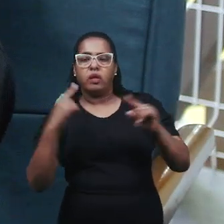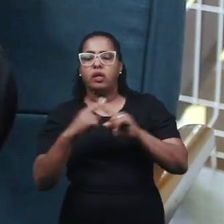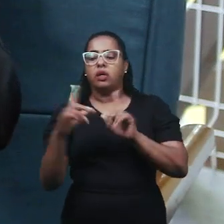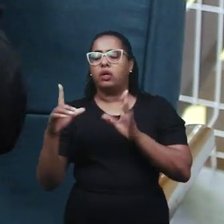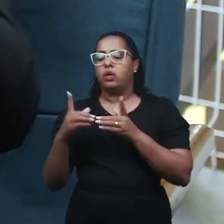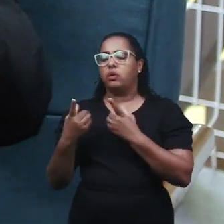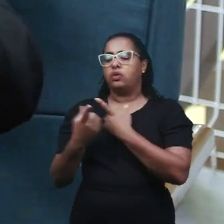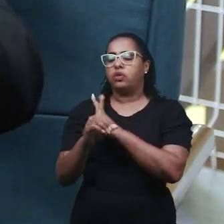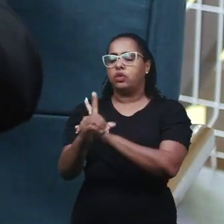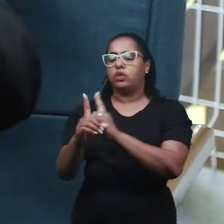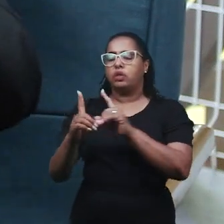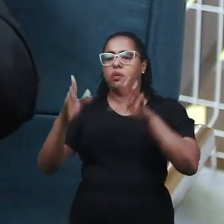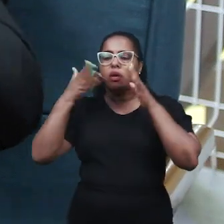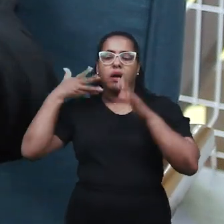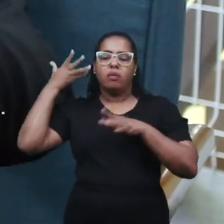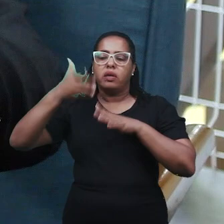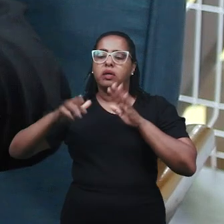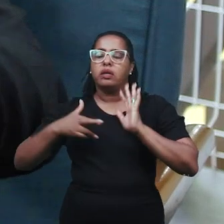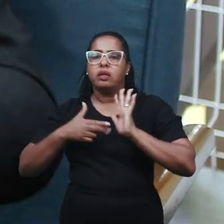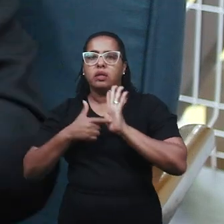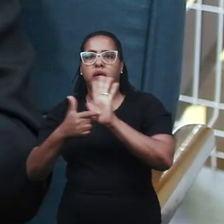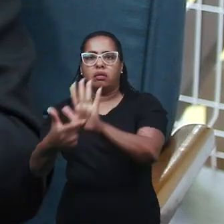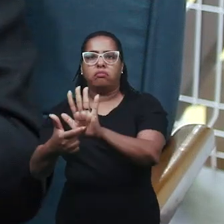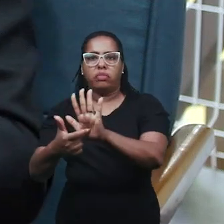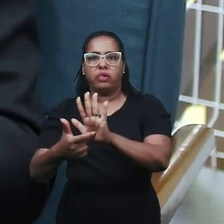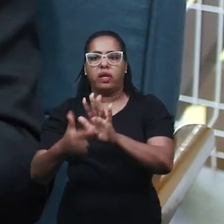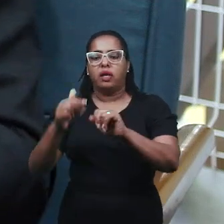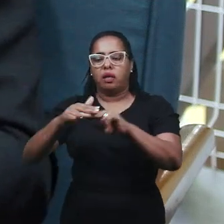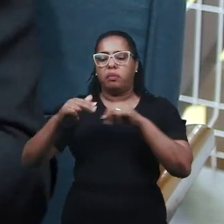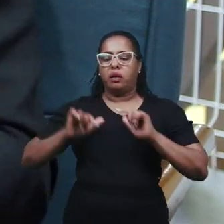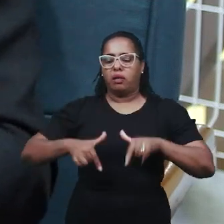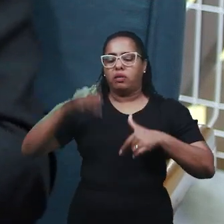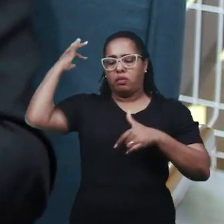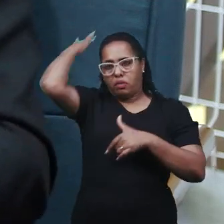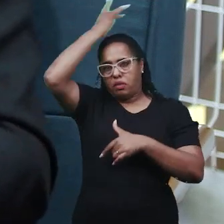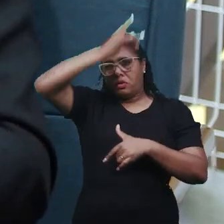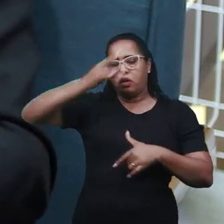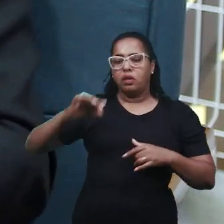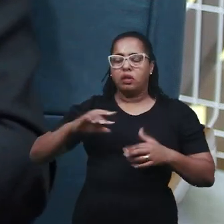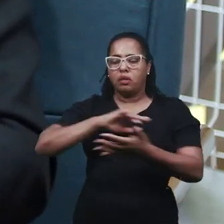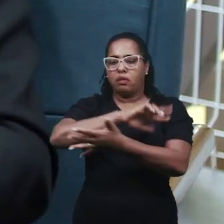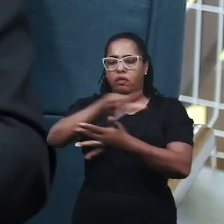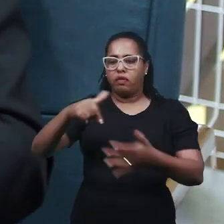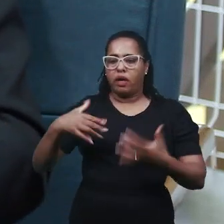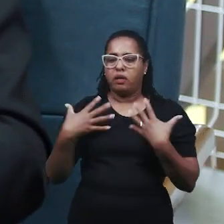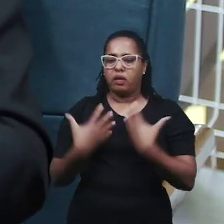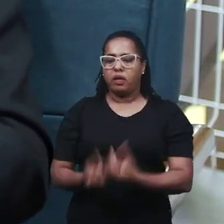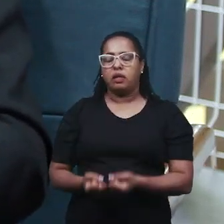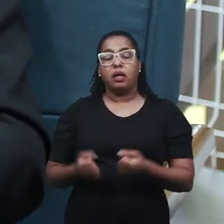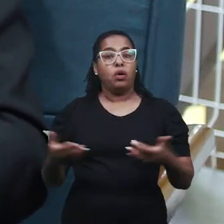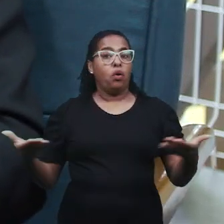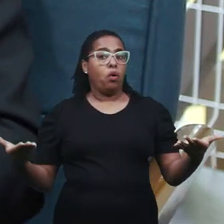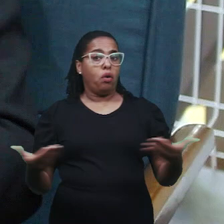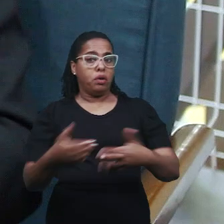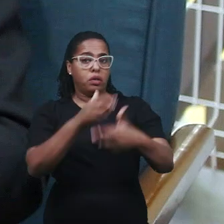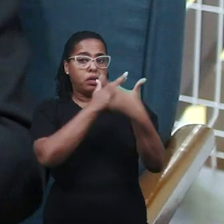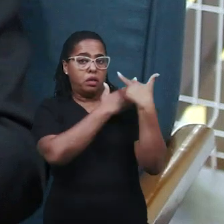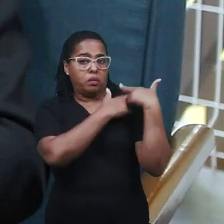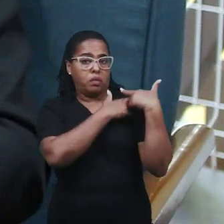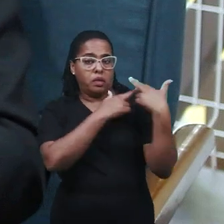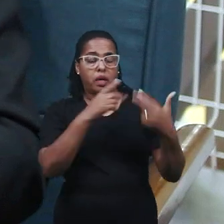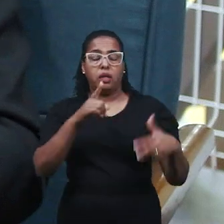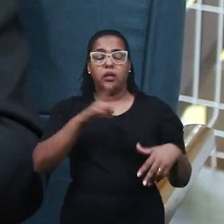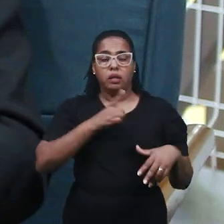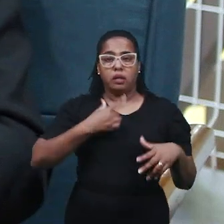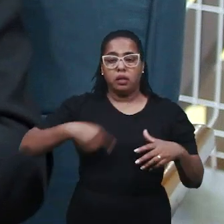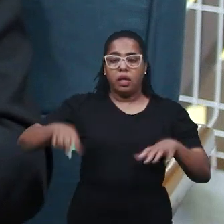mensagem, transmitiam essa mensagem, e pelo Espírito Santo muitos se converteram. E hoje a igreja tem o desafio de trazer uma outra mensagem que só pelo Espírito Santo as pessoas